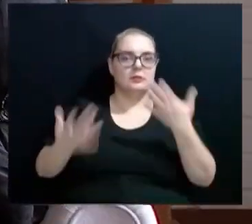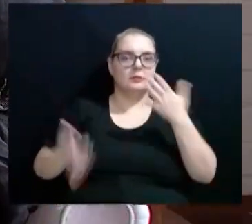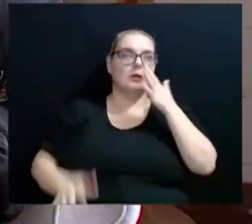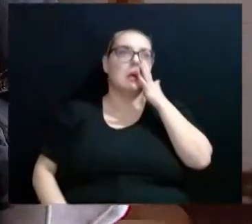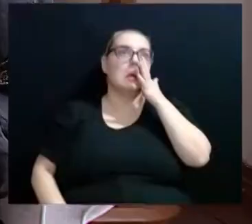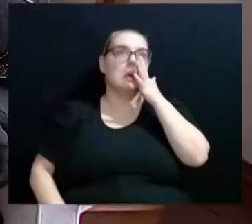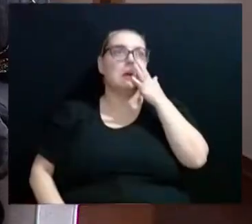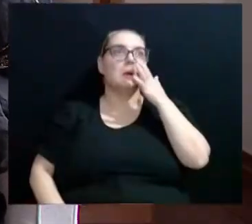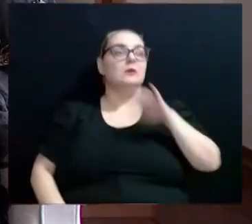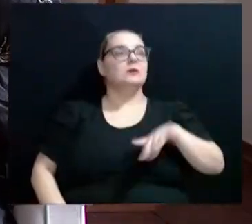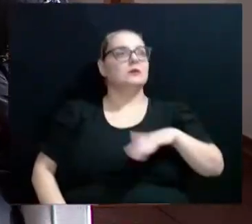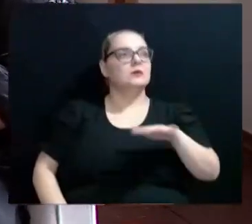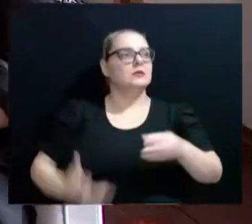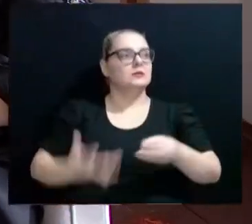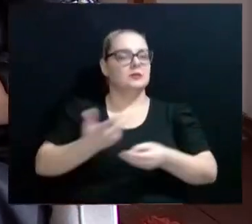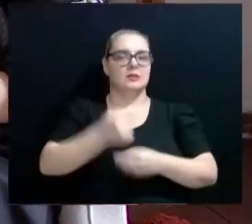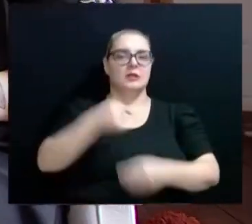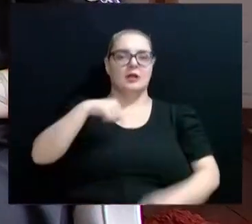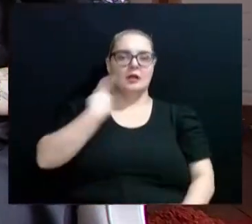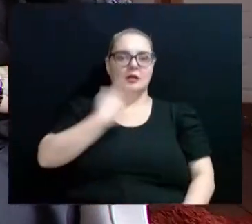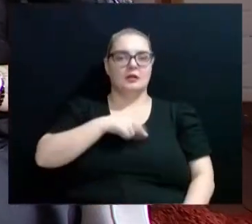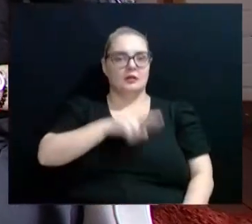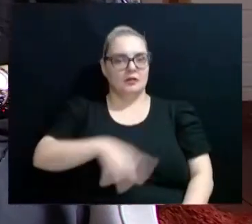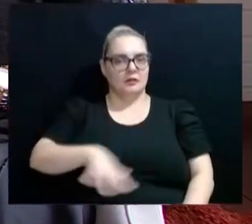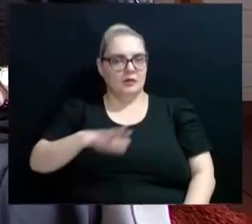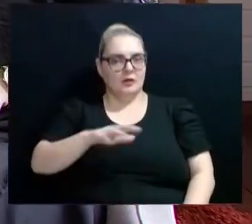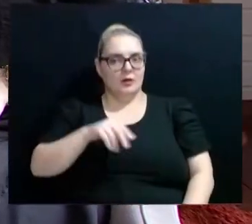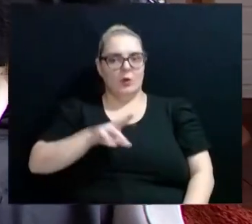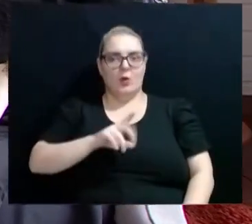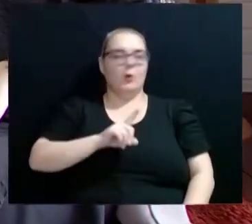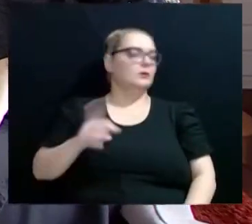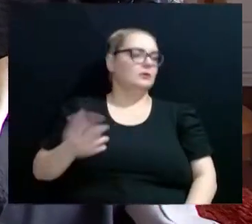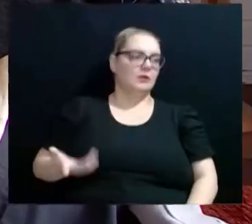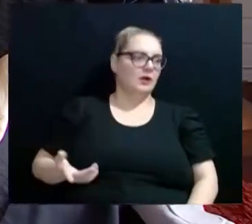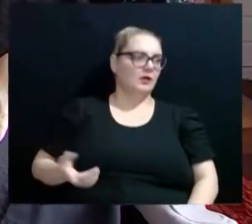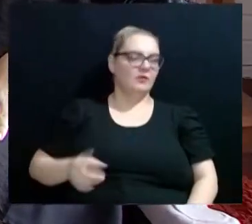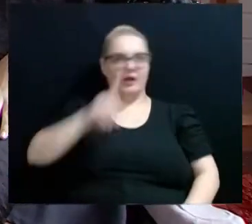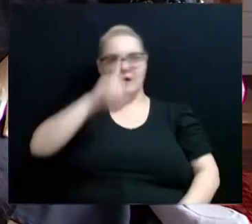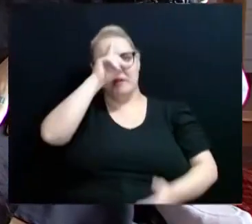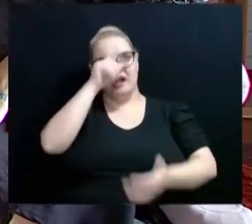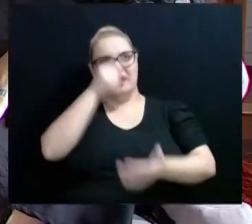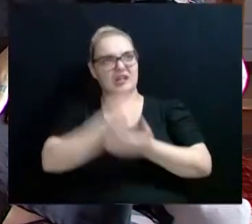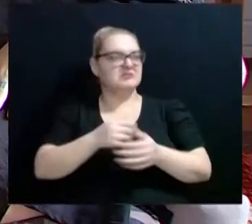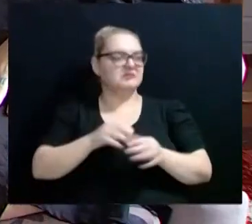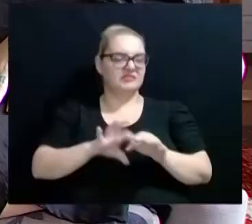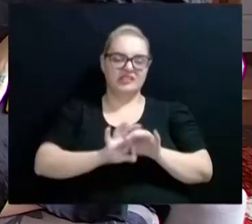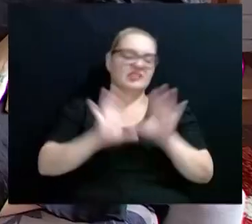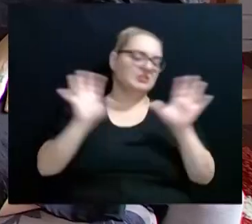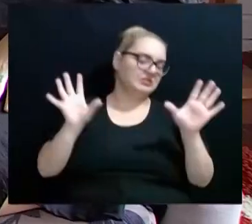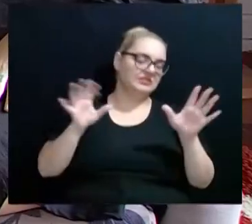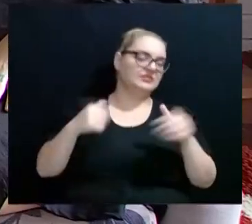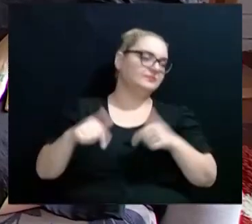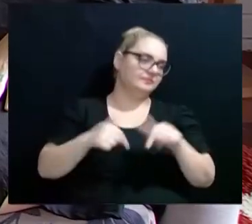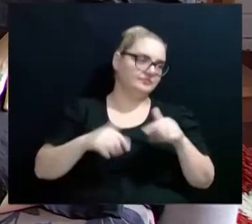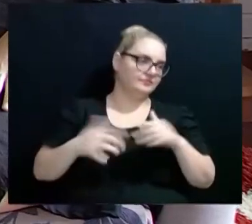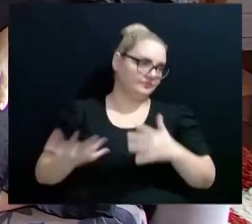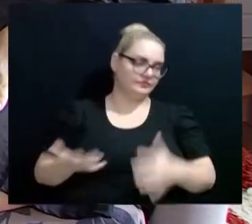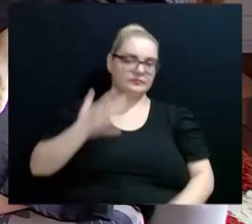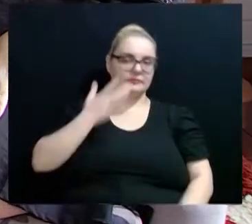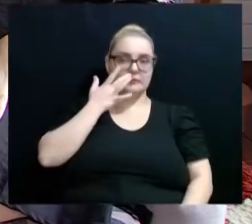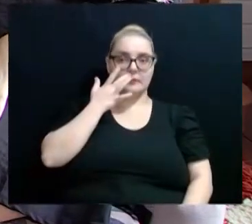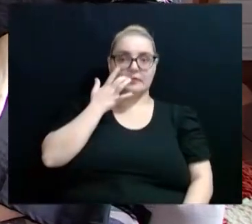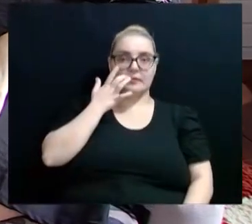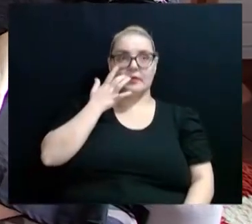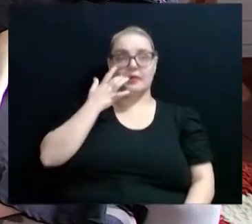também nesse mercado das artes aqui em nossa região ou não? Foi uma decisão independente do seu